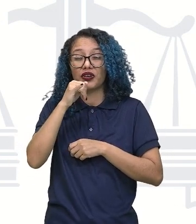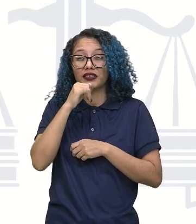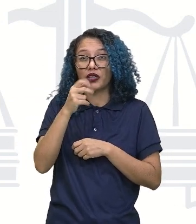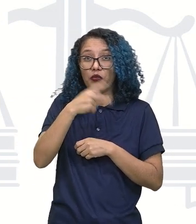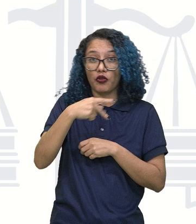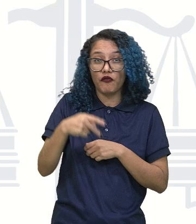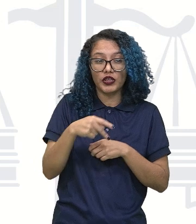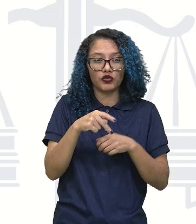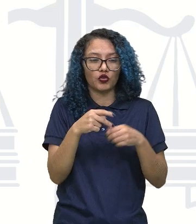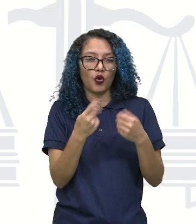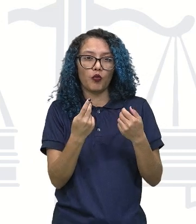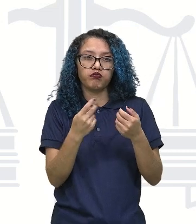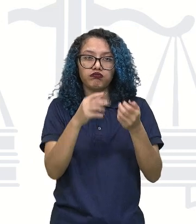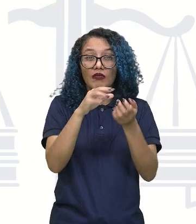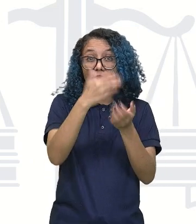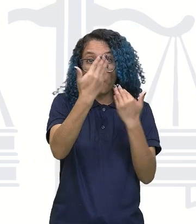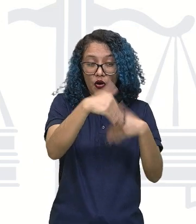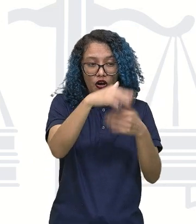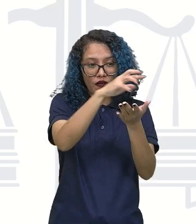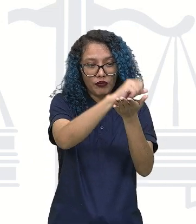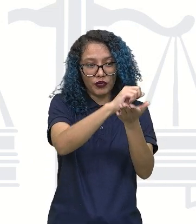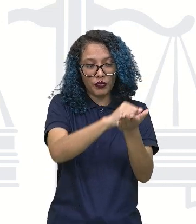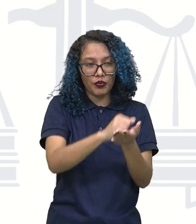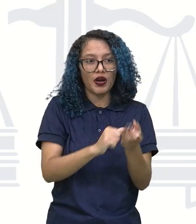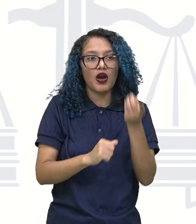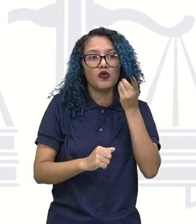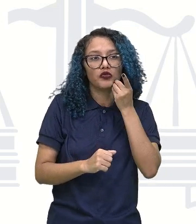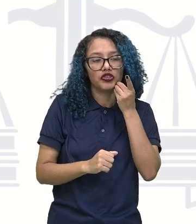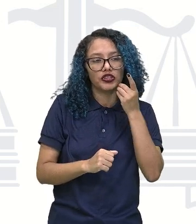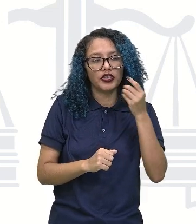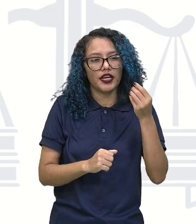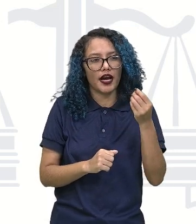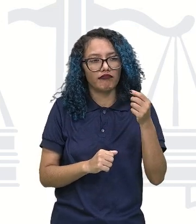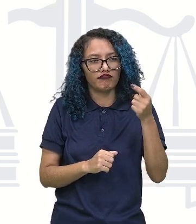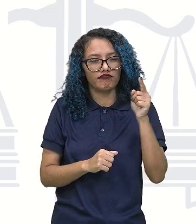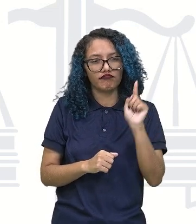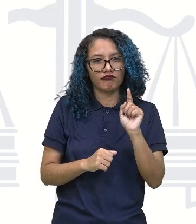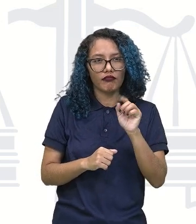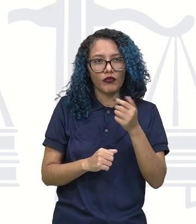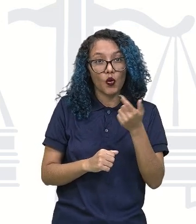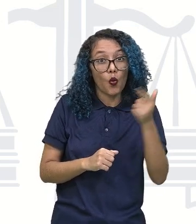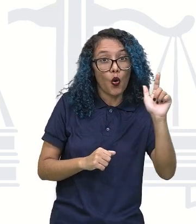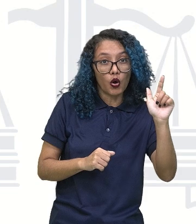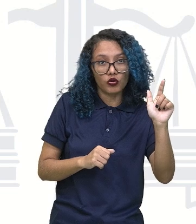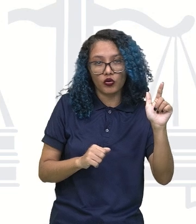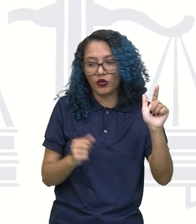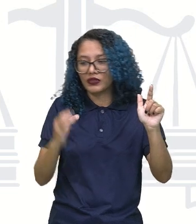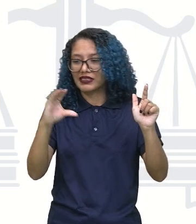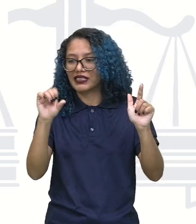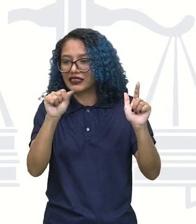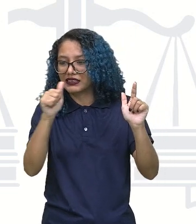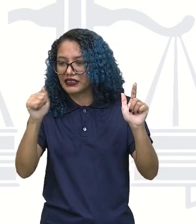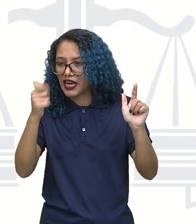cadastrou a avaliação numa data diferente, ele vai ter que apagar essa avaliação